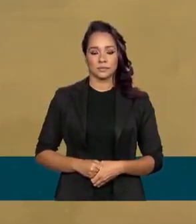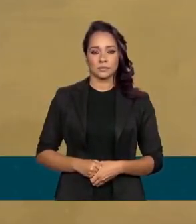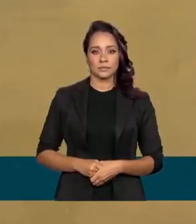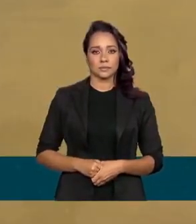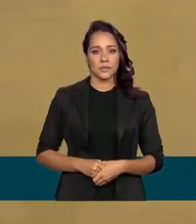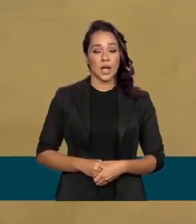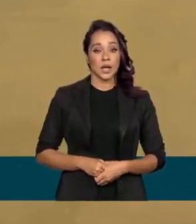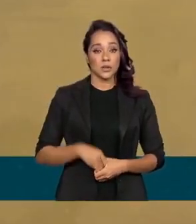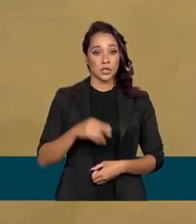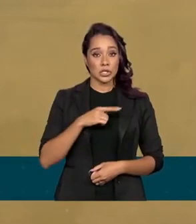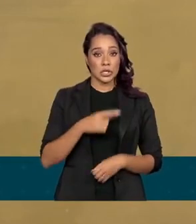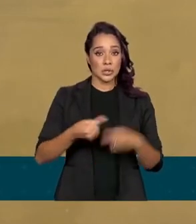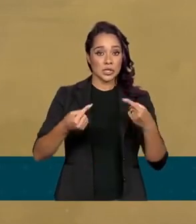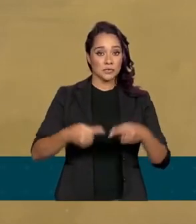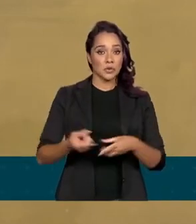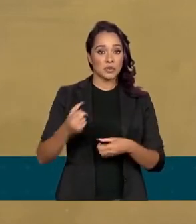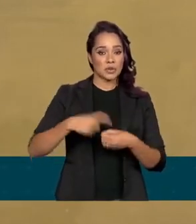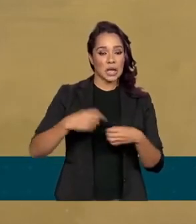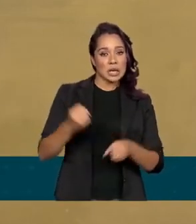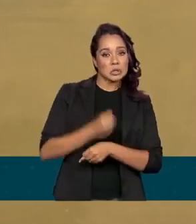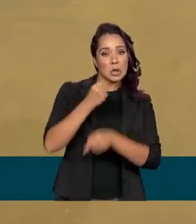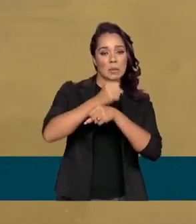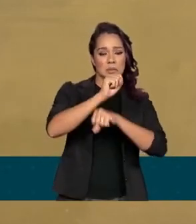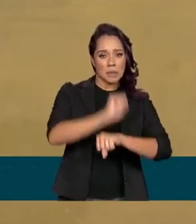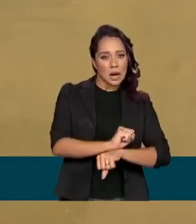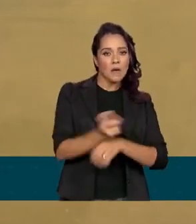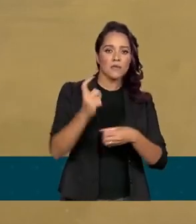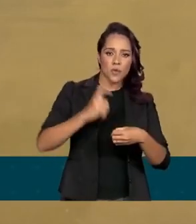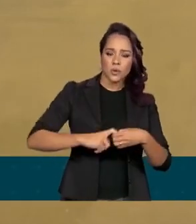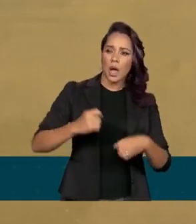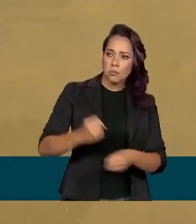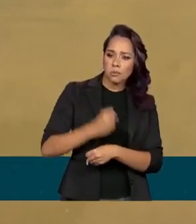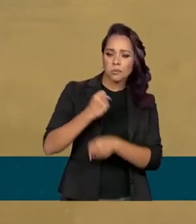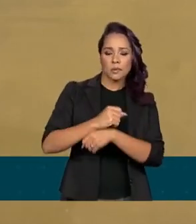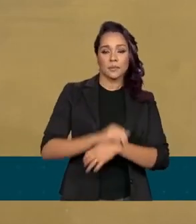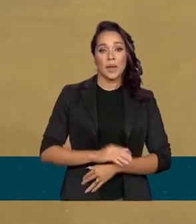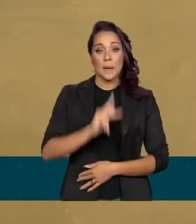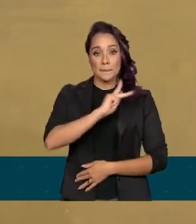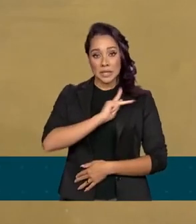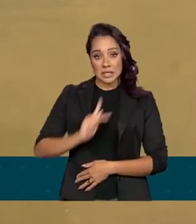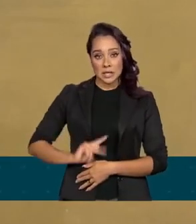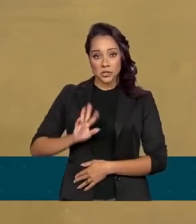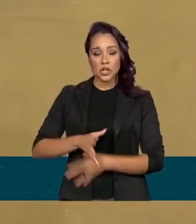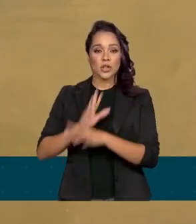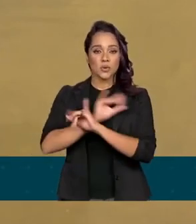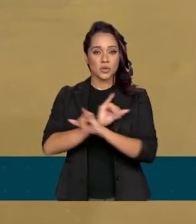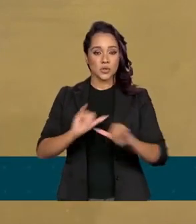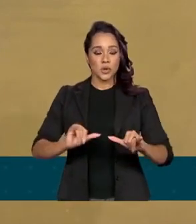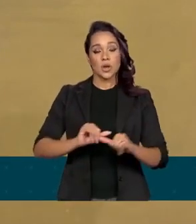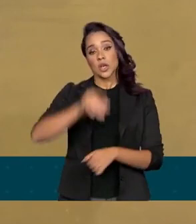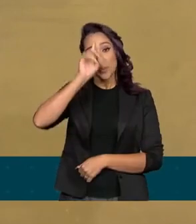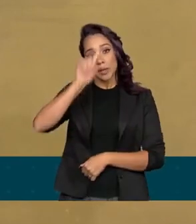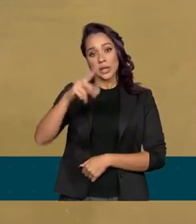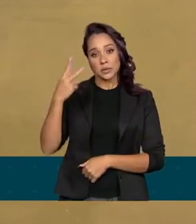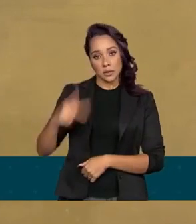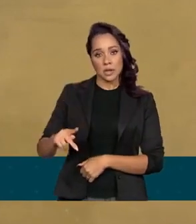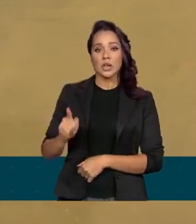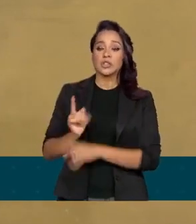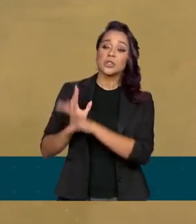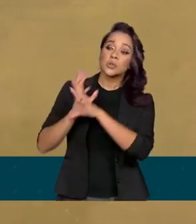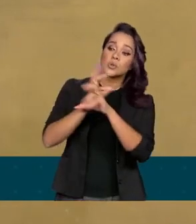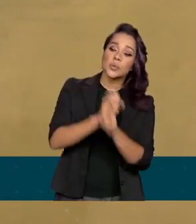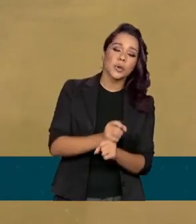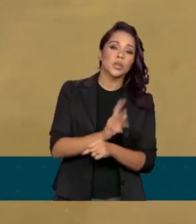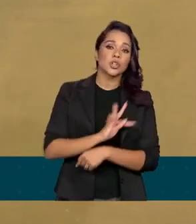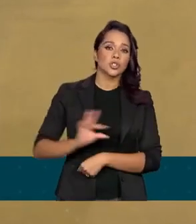Nós temos o desafio de retomar as obras paralisadas. O presidente já anunciou, e é uma determinação dele, nós estamos fazendo um levantamento